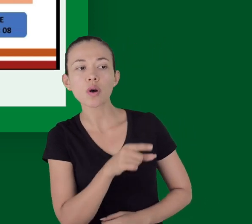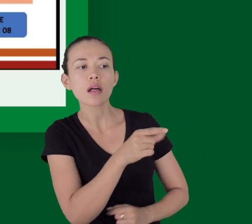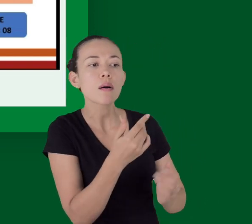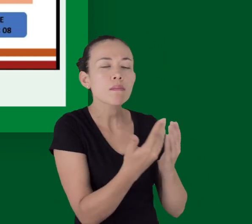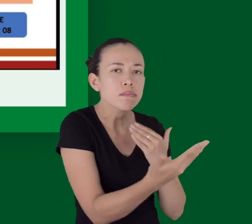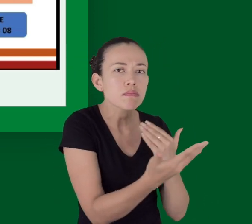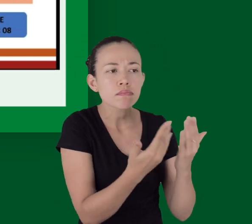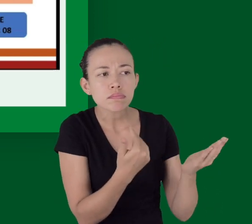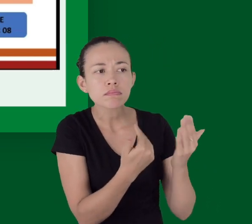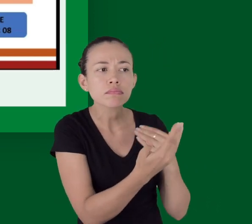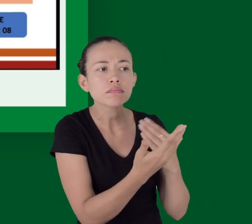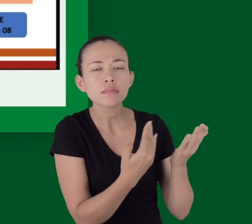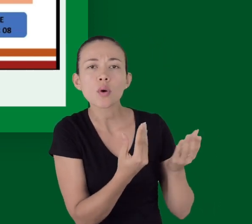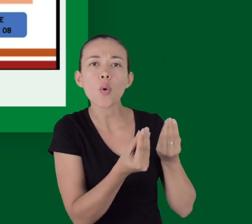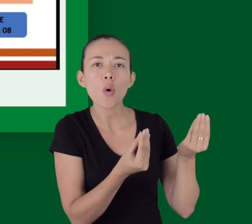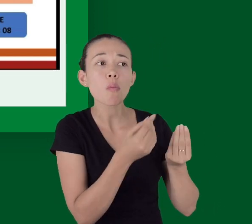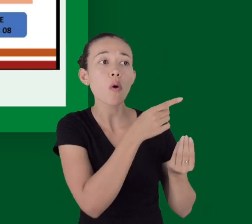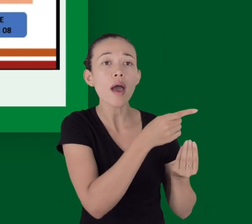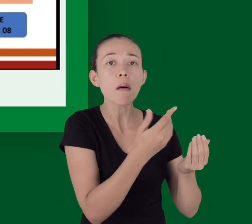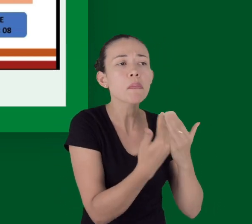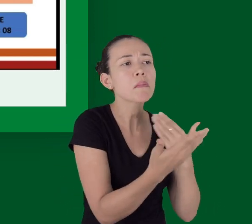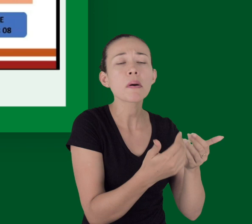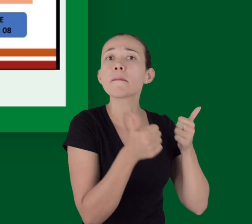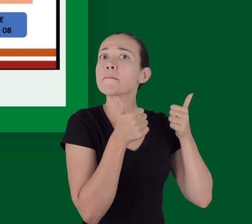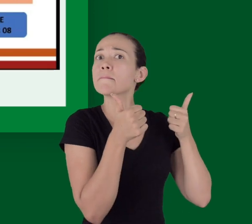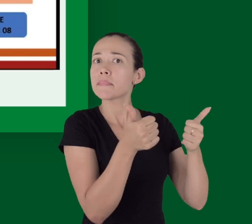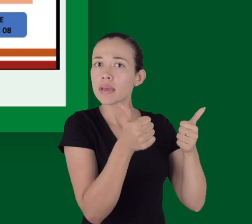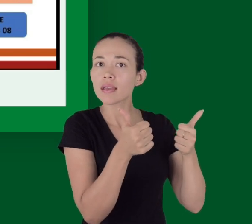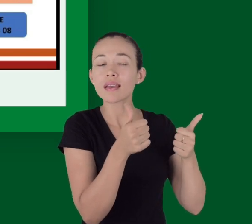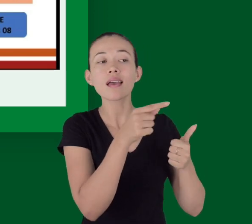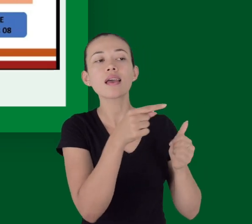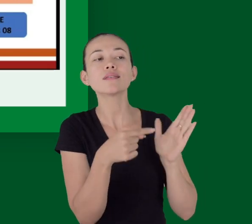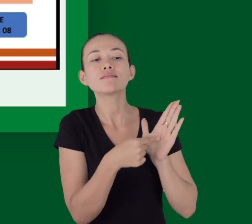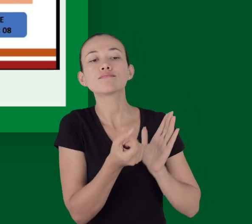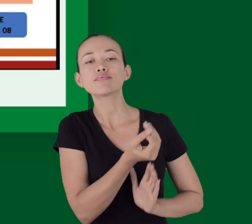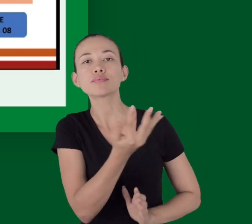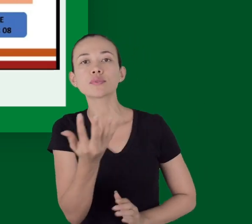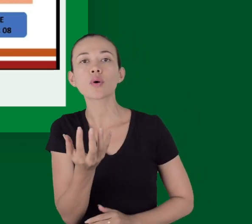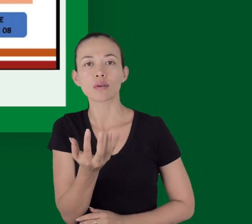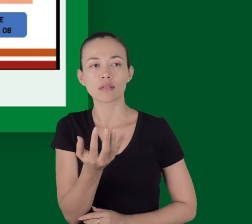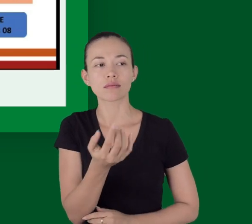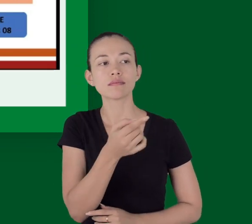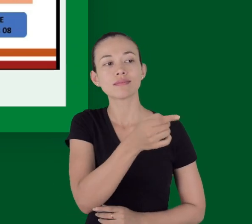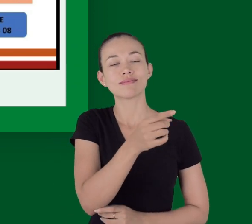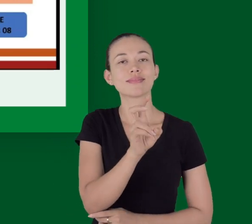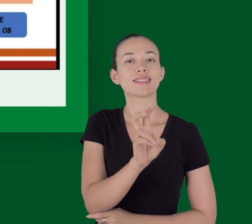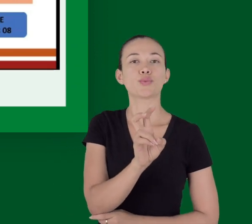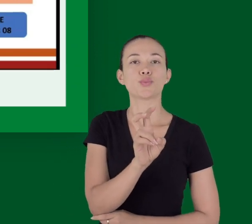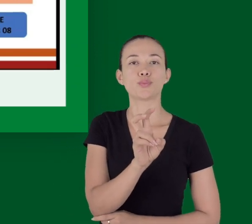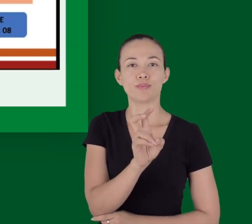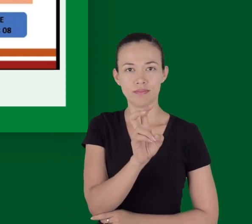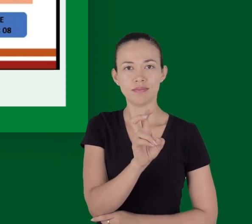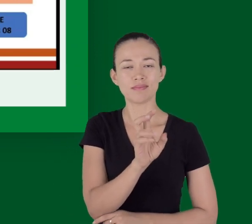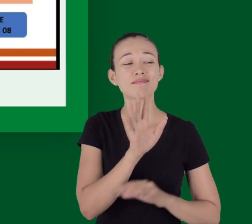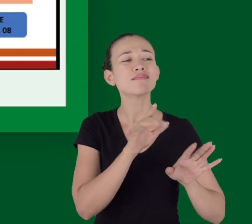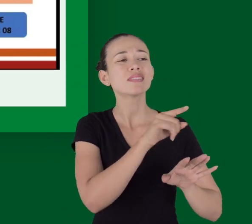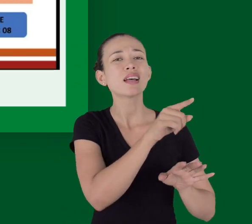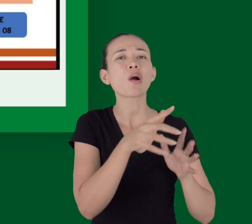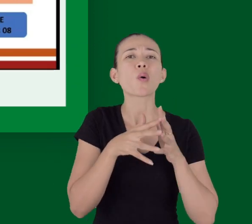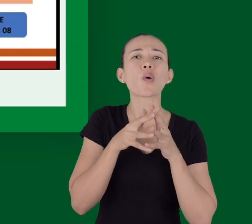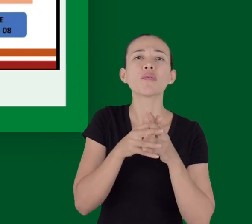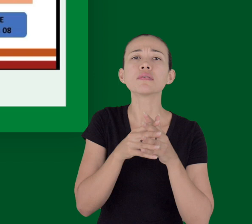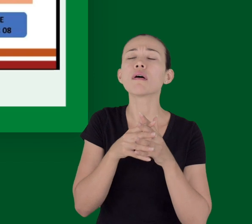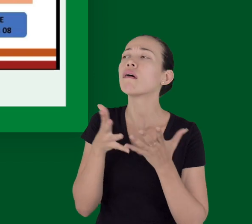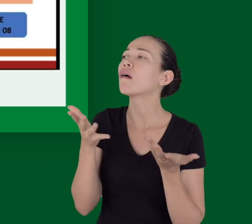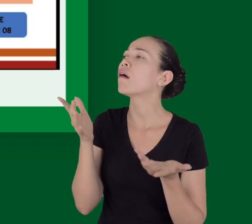atenção, às vezes confunde, a resposta verbal. Então, quando o paciente ele está confuso, o paciente orientado ganha 5, né, nesse critério. Paciente confuso, o